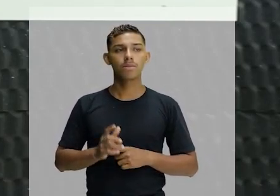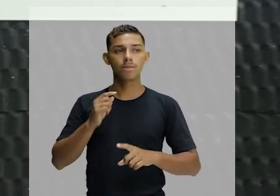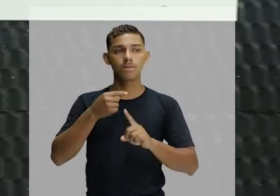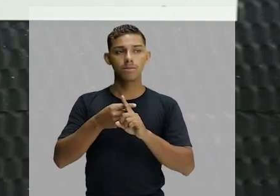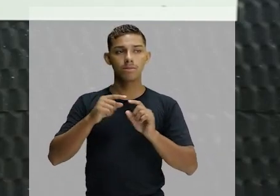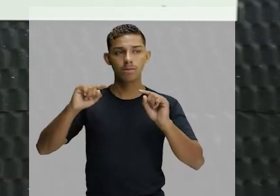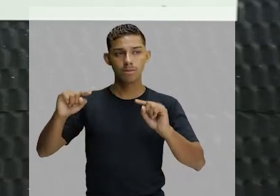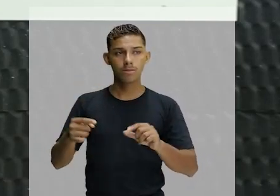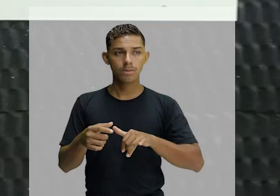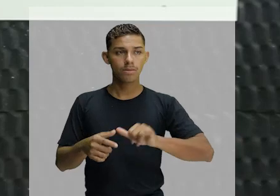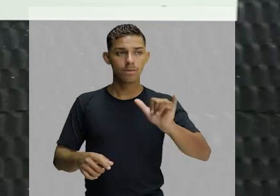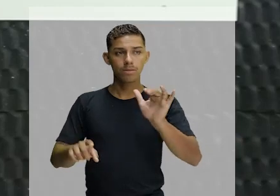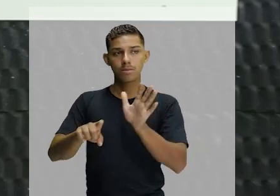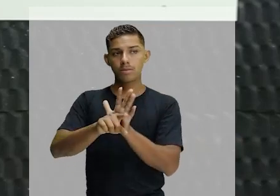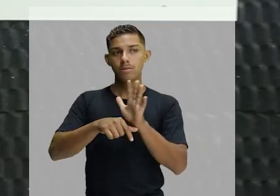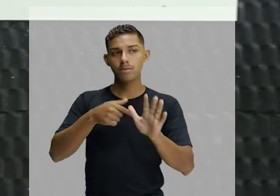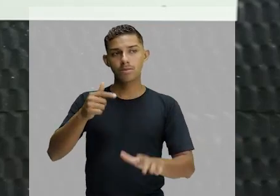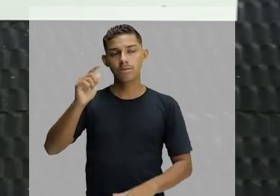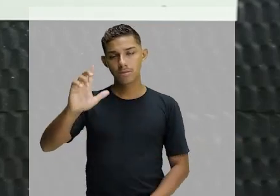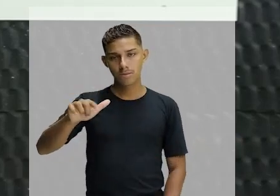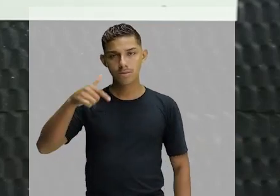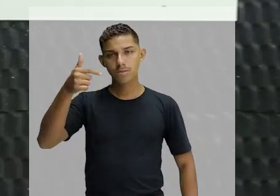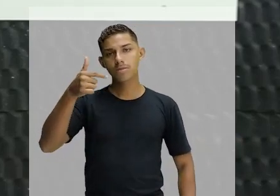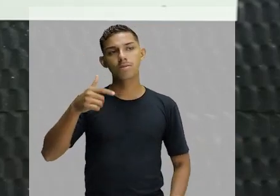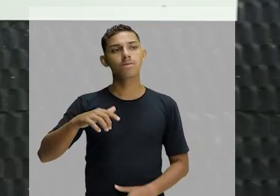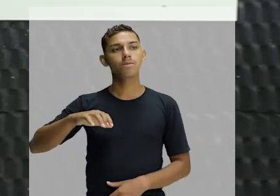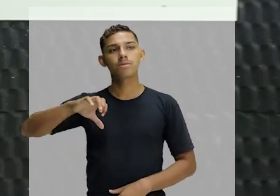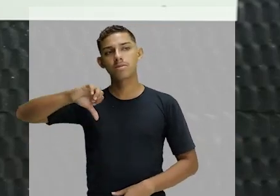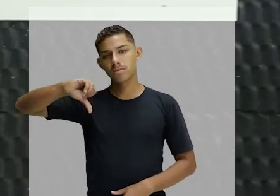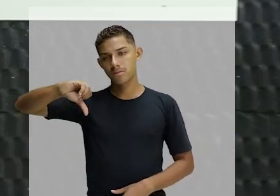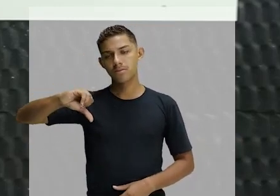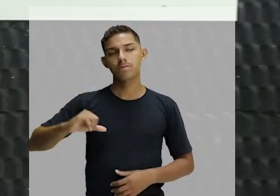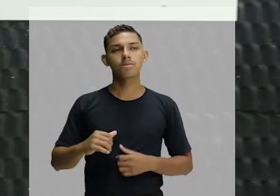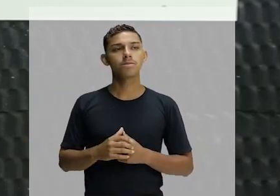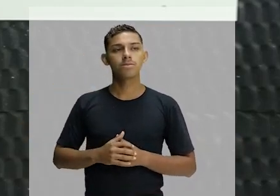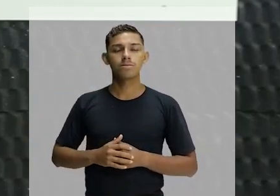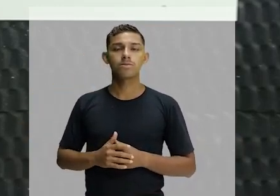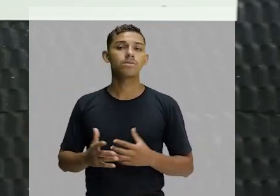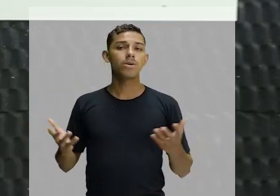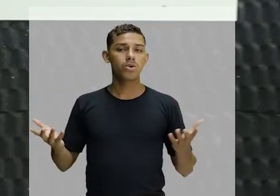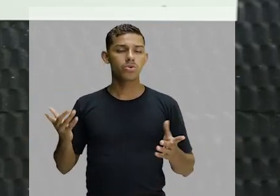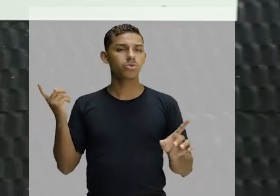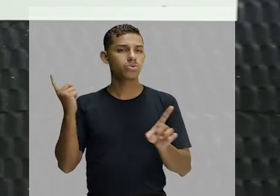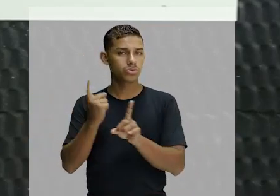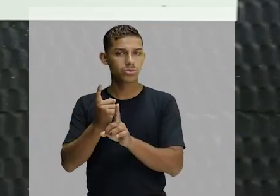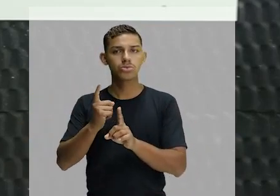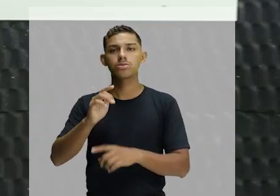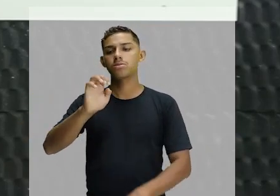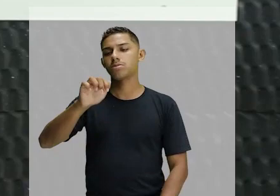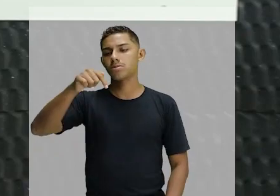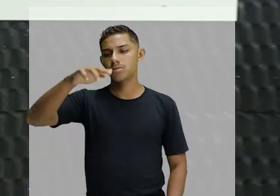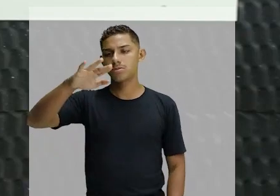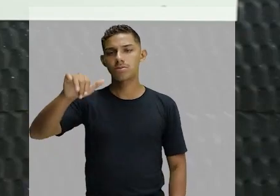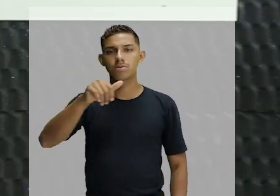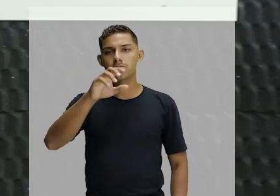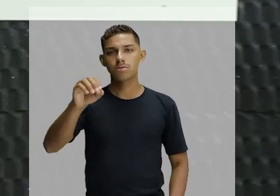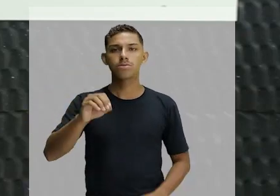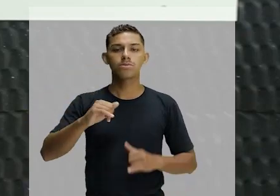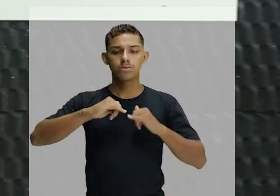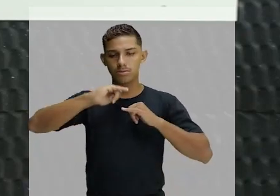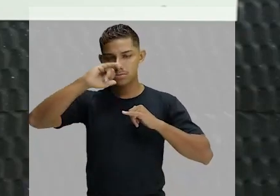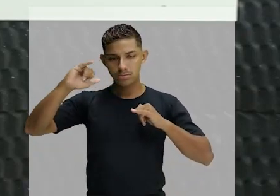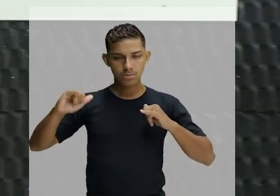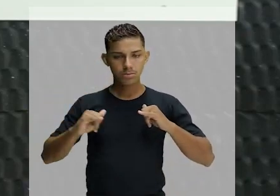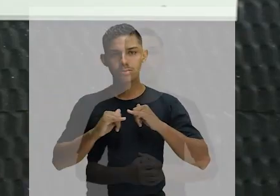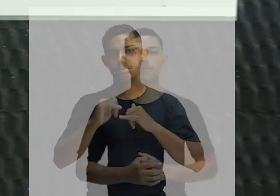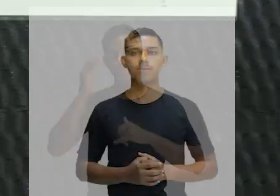Certo? Encontrei aqui a equação da minha circunferência.